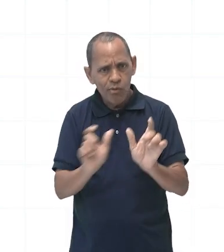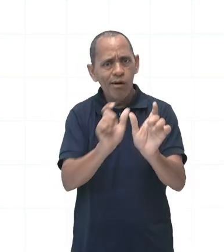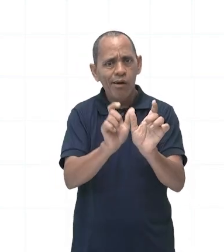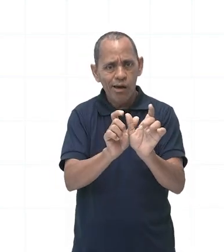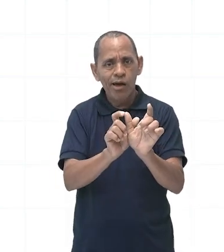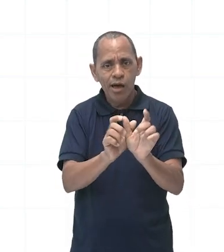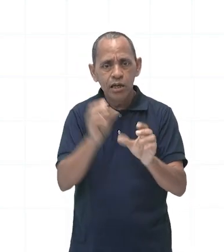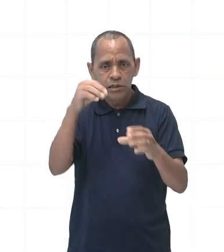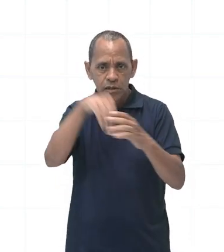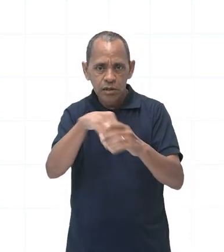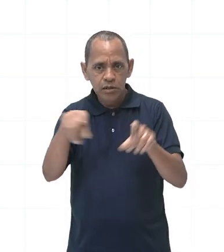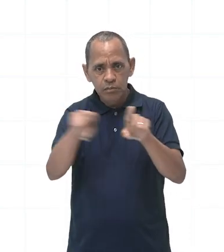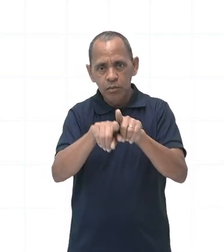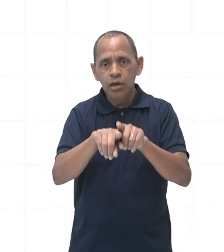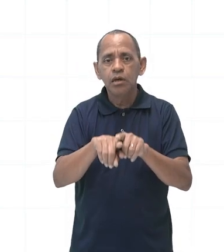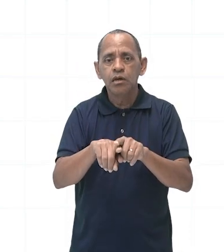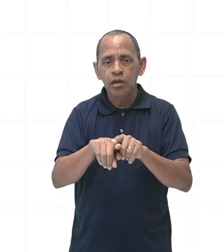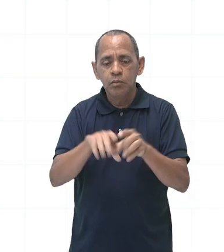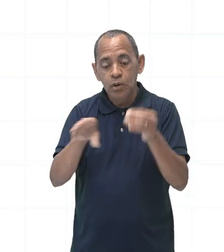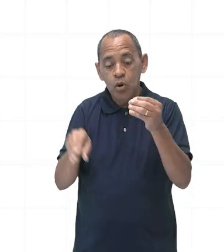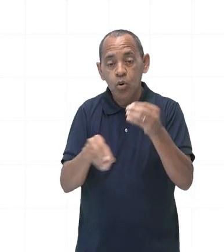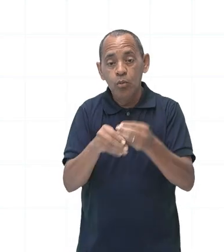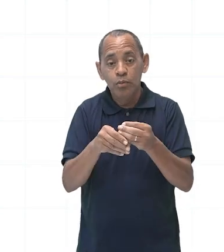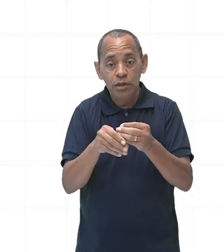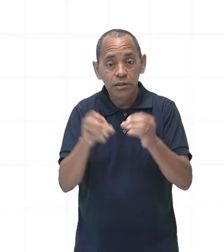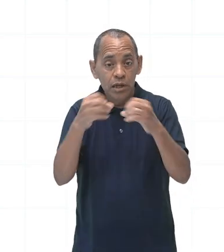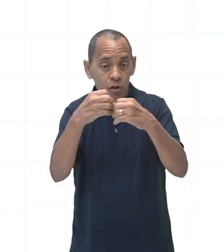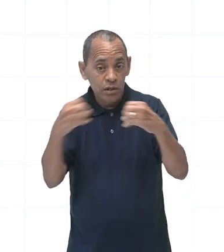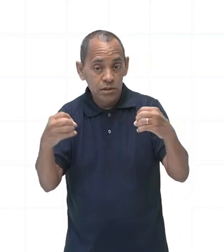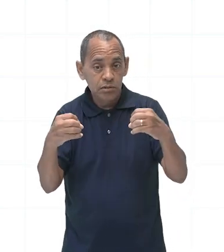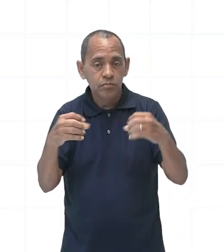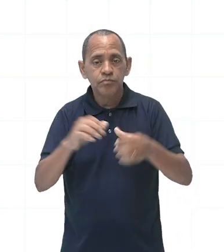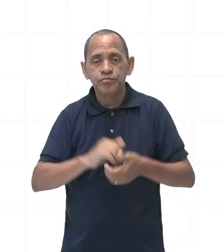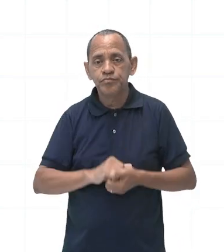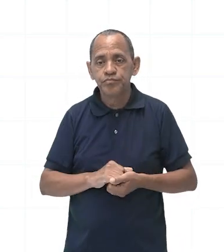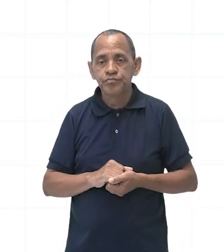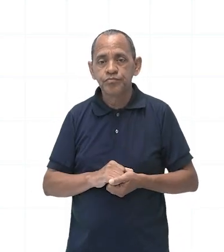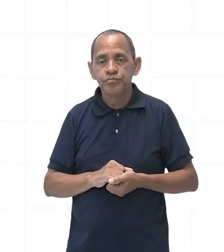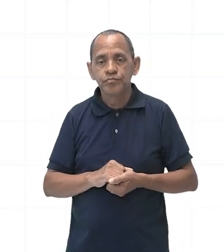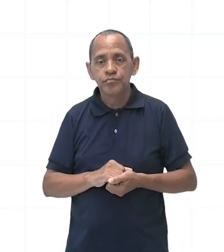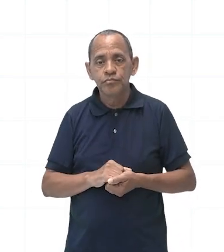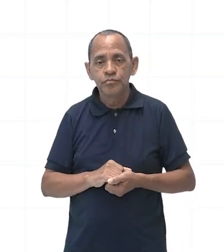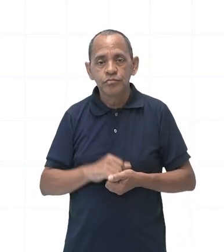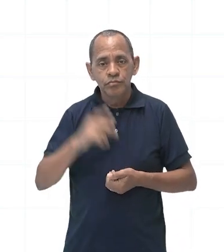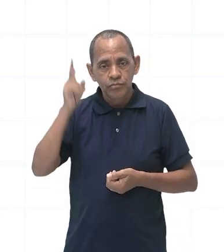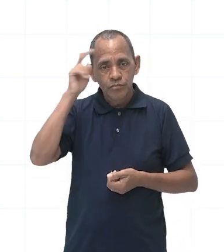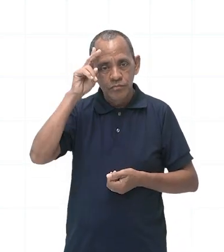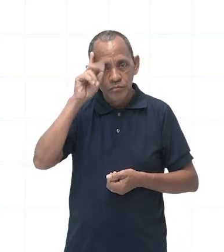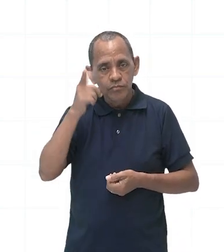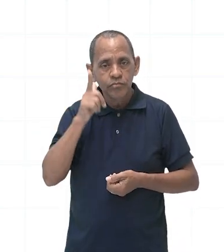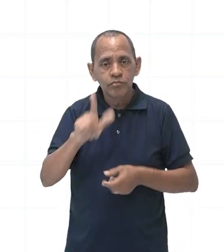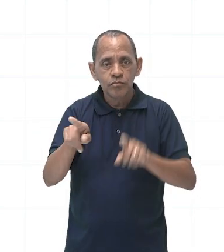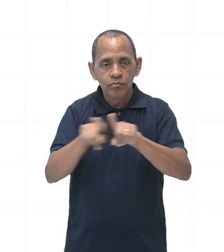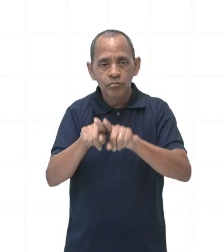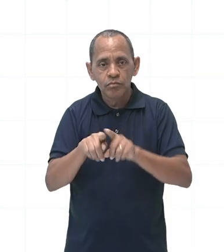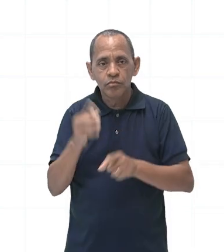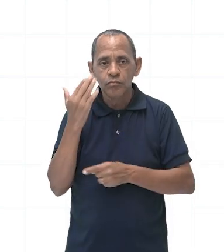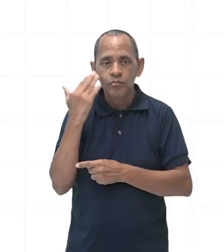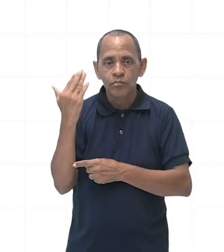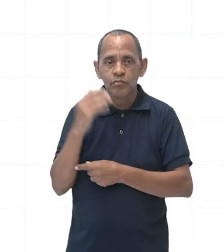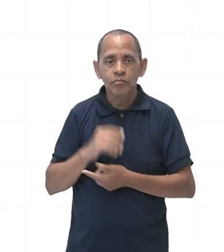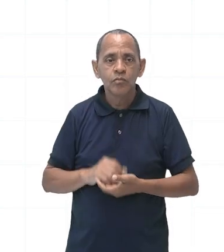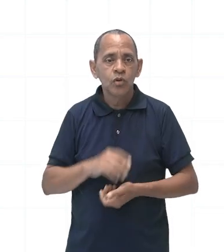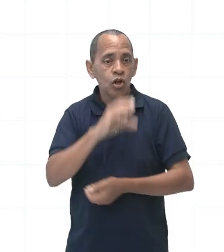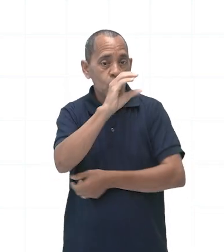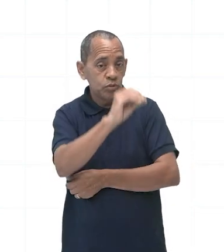vão ser aí considerados termos integrantes, porque eles existem justamente para completar, tá? Então, objeto direto,